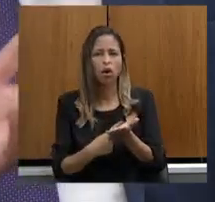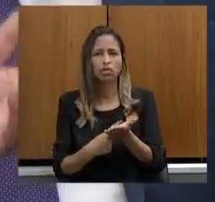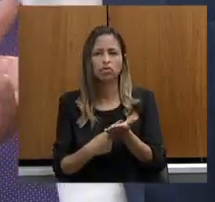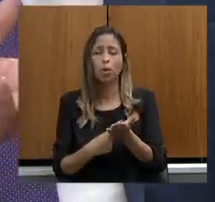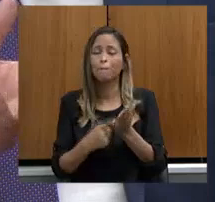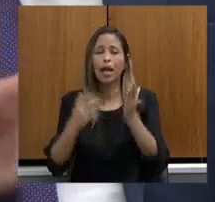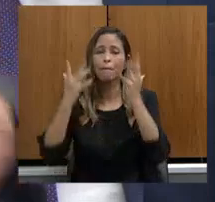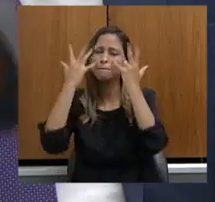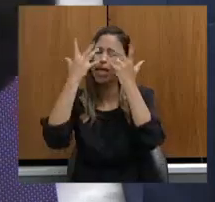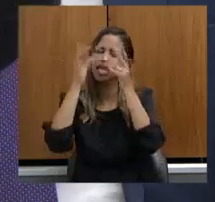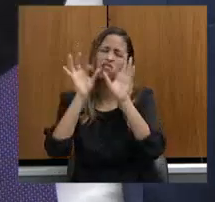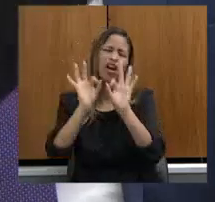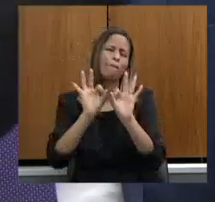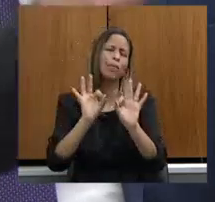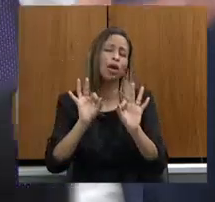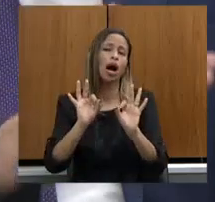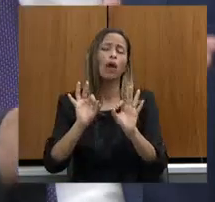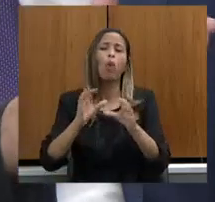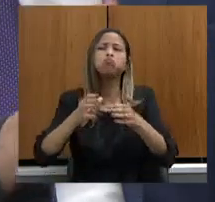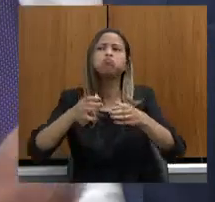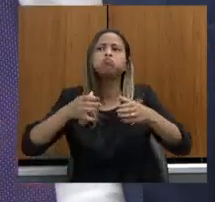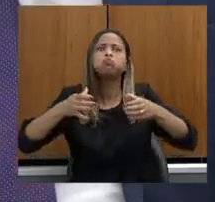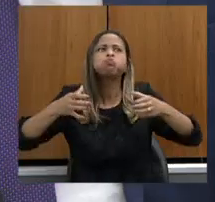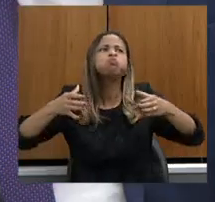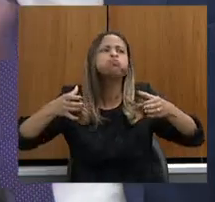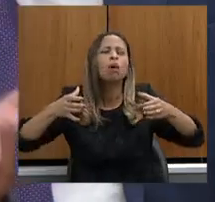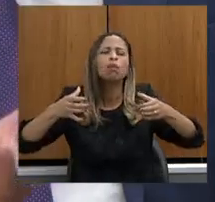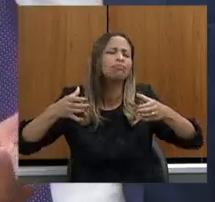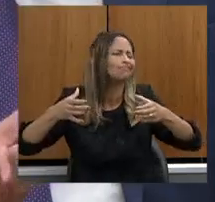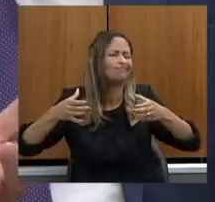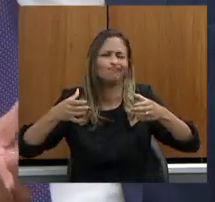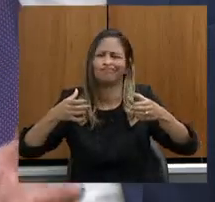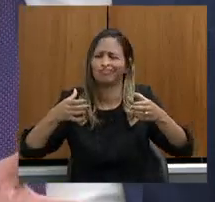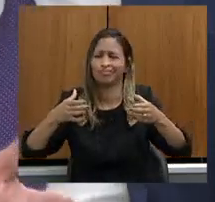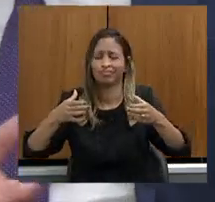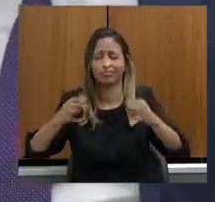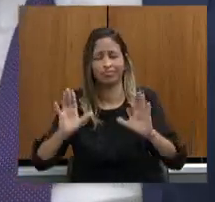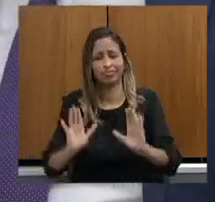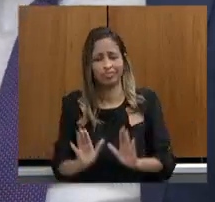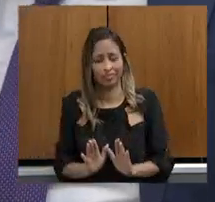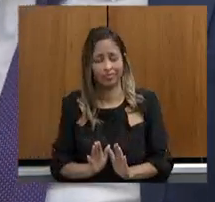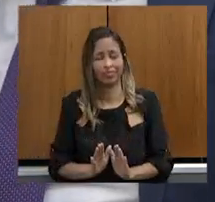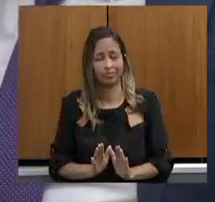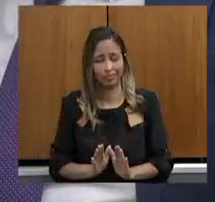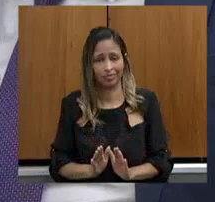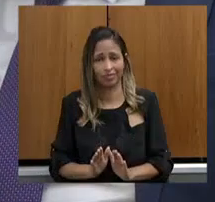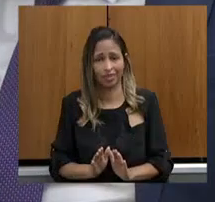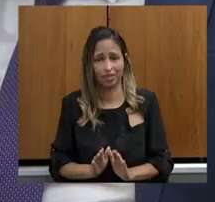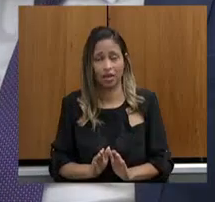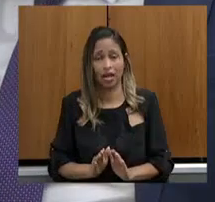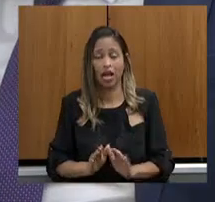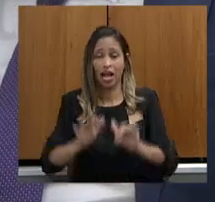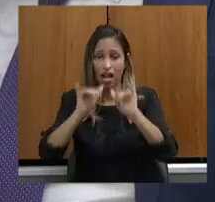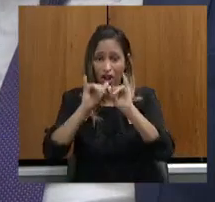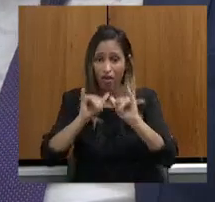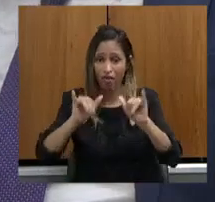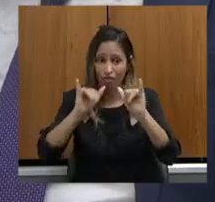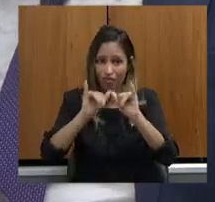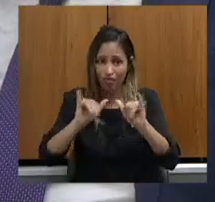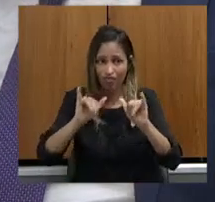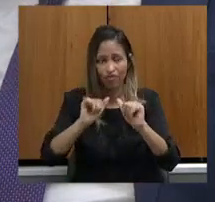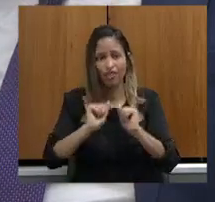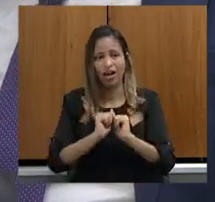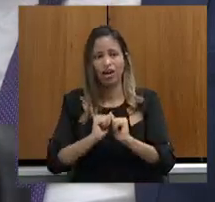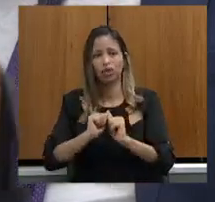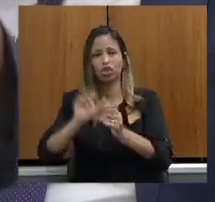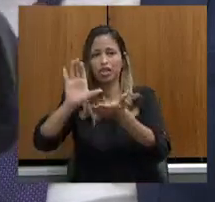para embelezar eu acho uma coisa inflável Total É mas isso já era feito eu fala a questão de